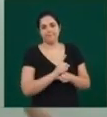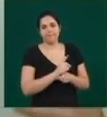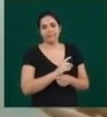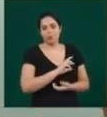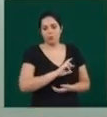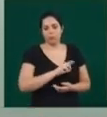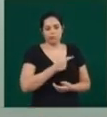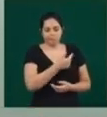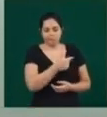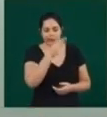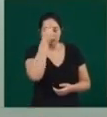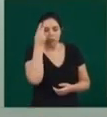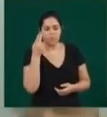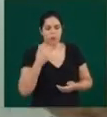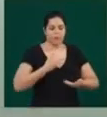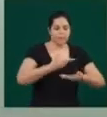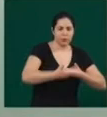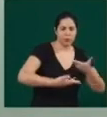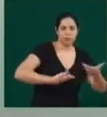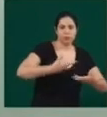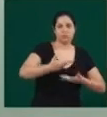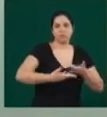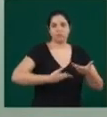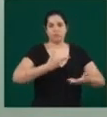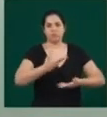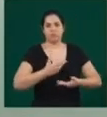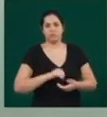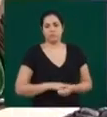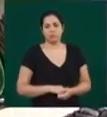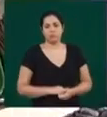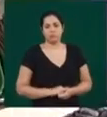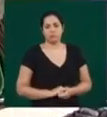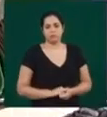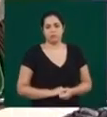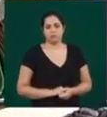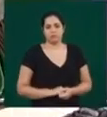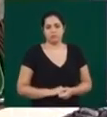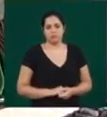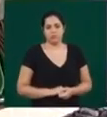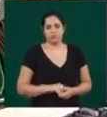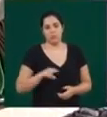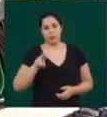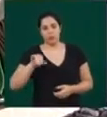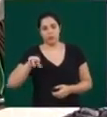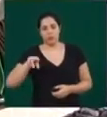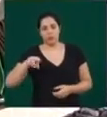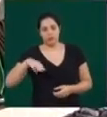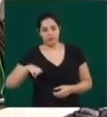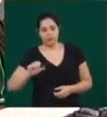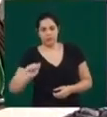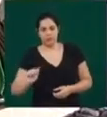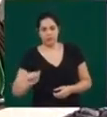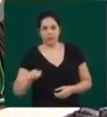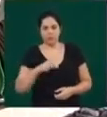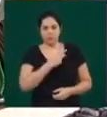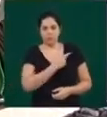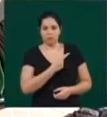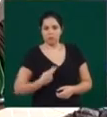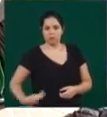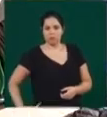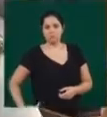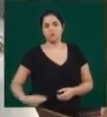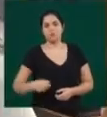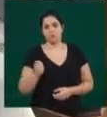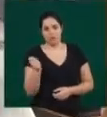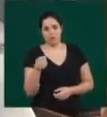pacientes, compartilhar os problemas e, então, encontrar mais soluções. Nilma é presidente da Associação dos Reumáticos em Uberlândia e